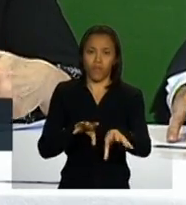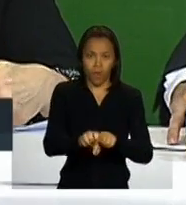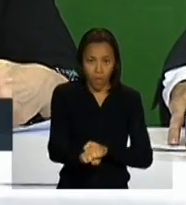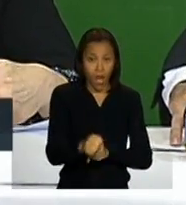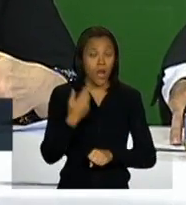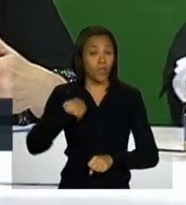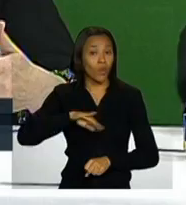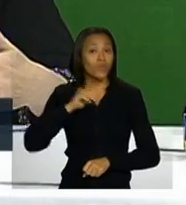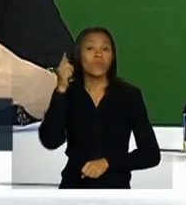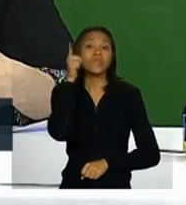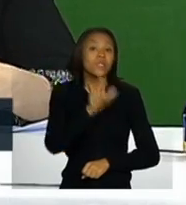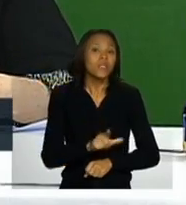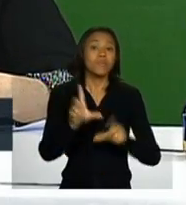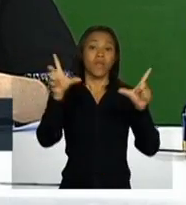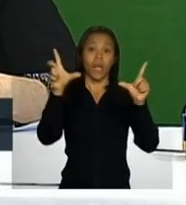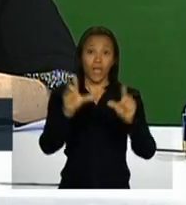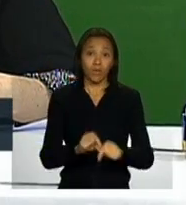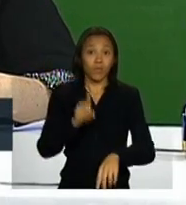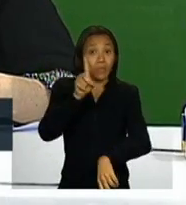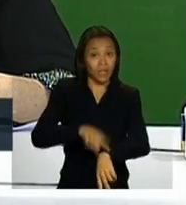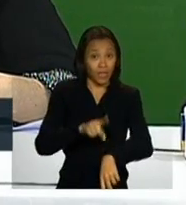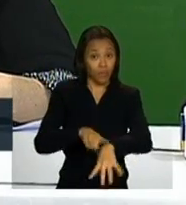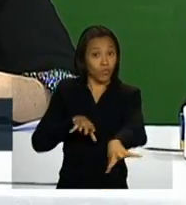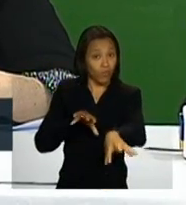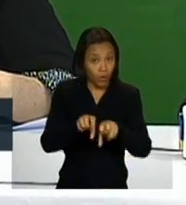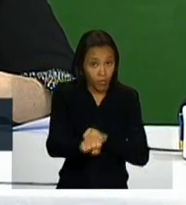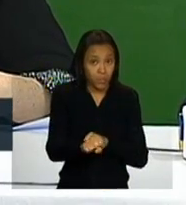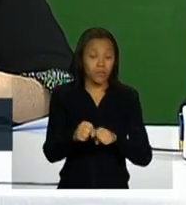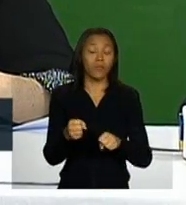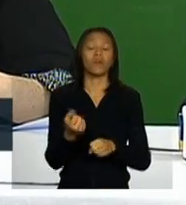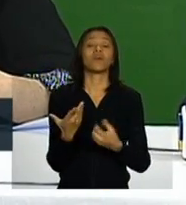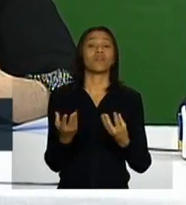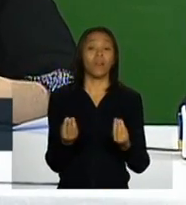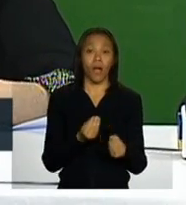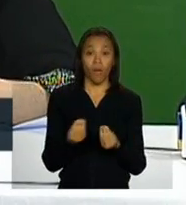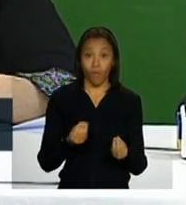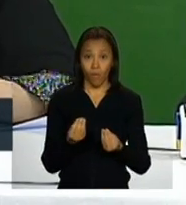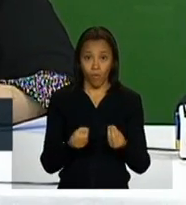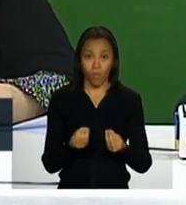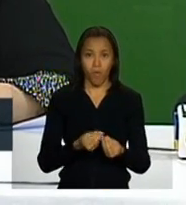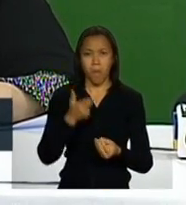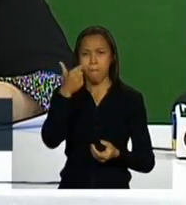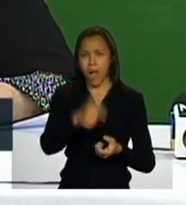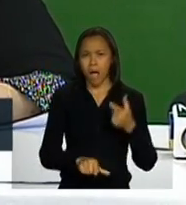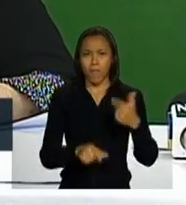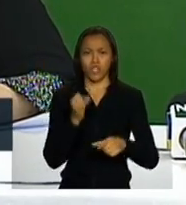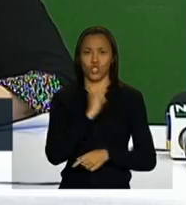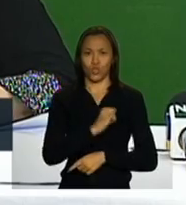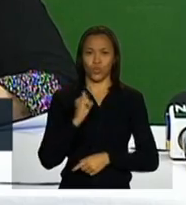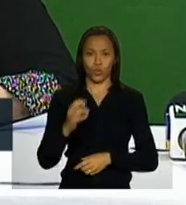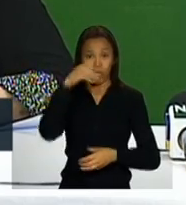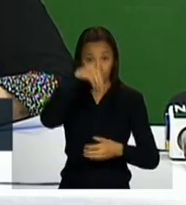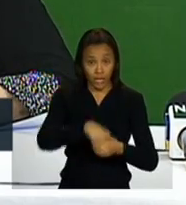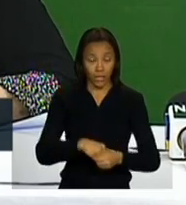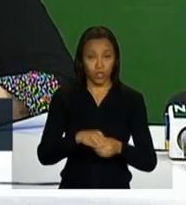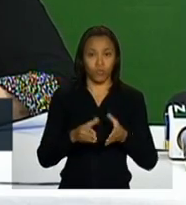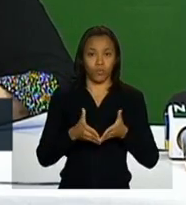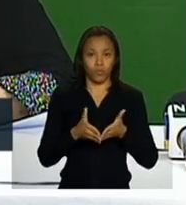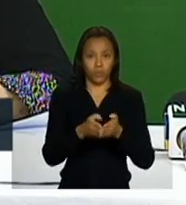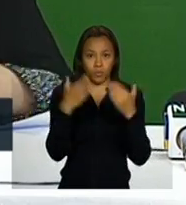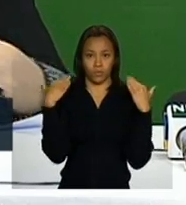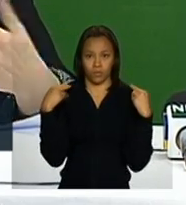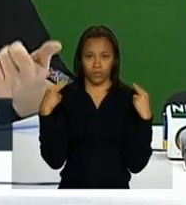nós conseguimos reduzir o tempo de formação, colocando mais instrutores da Marinha e mais condições para